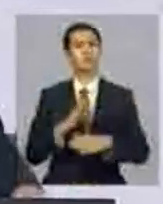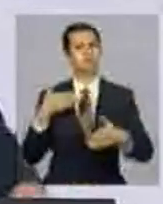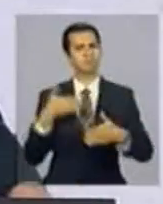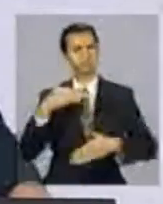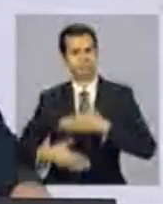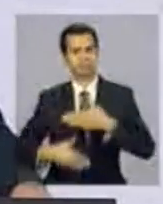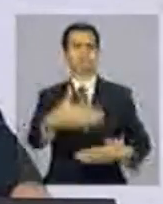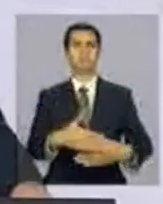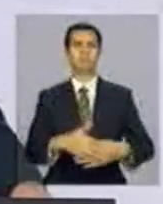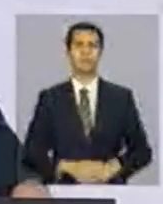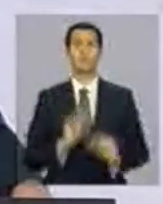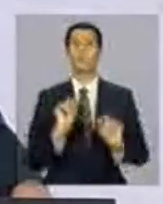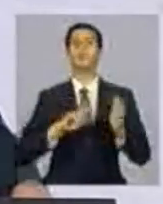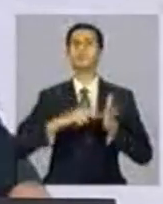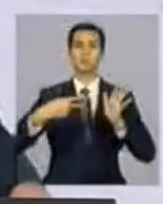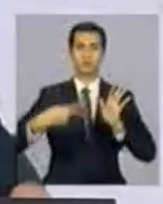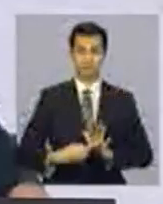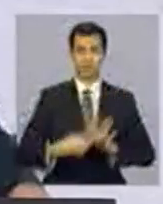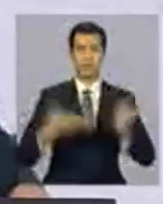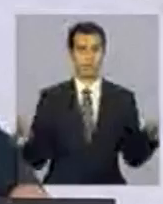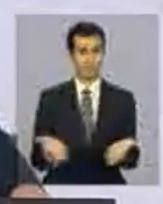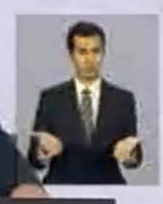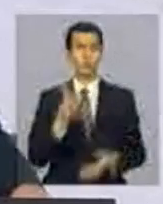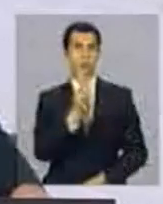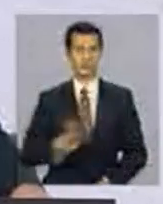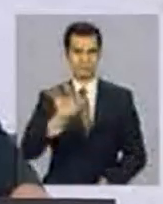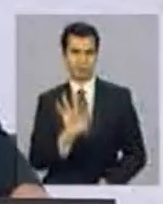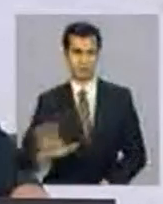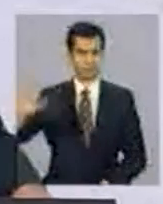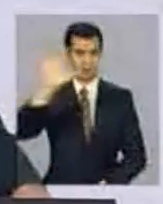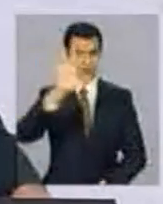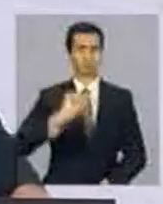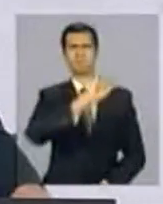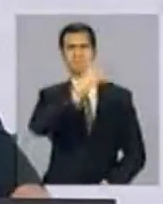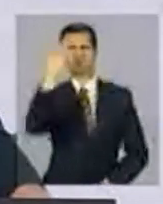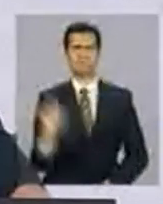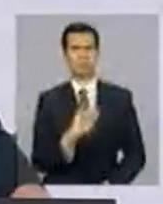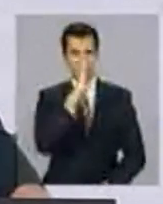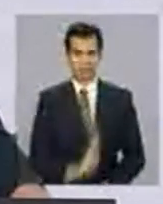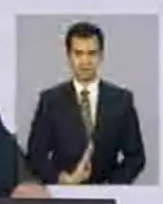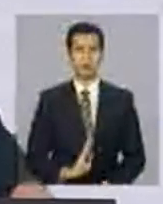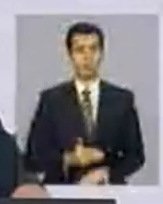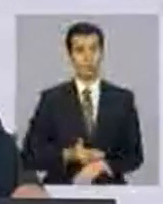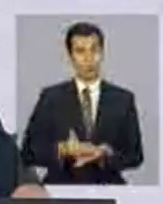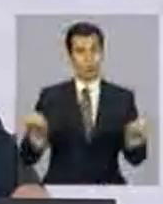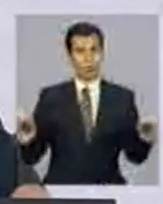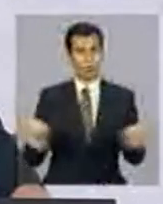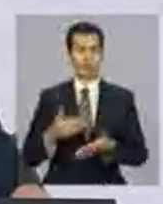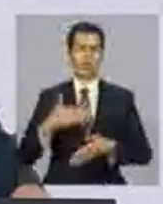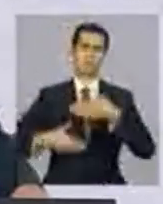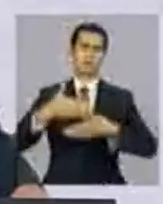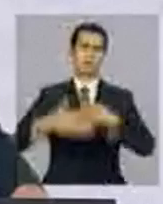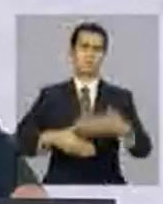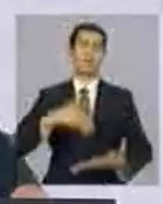as universidades federais passarão, a partir de agora, e progressivamente, até atingir